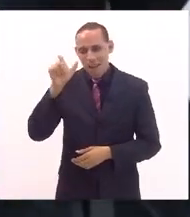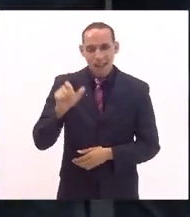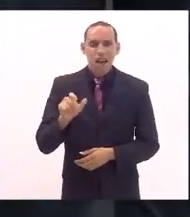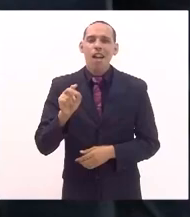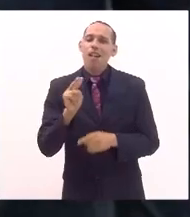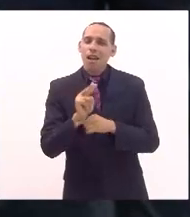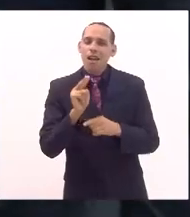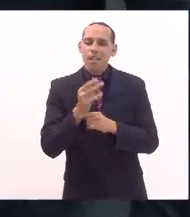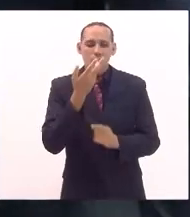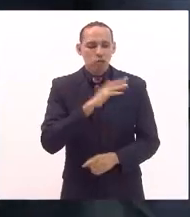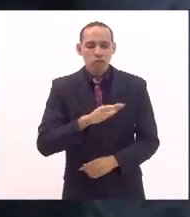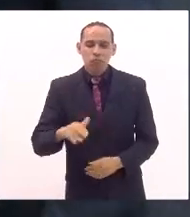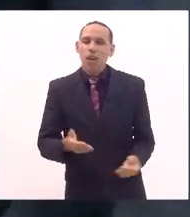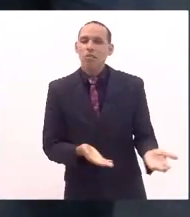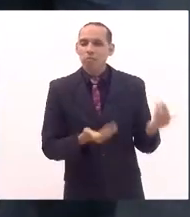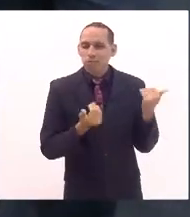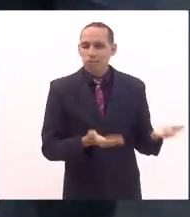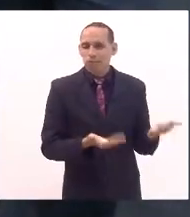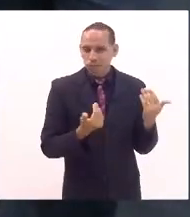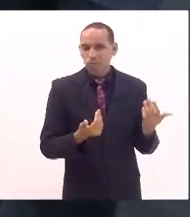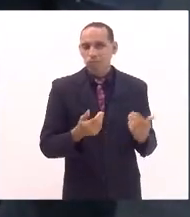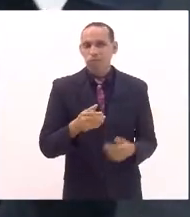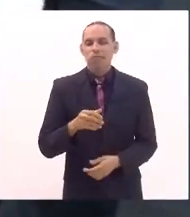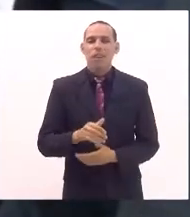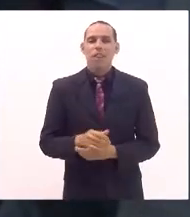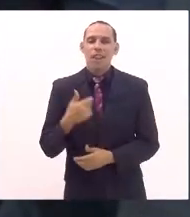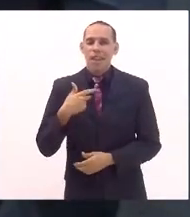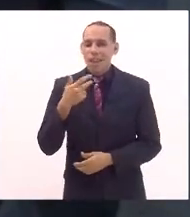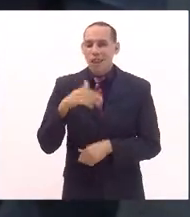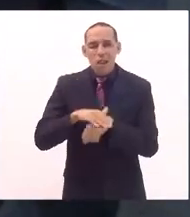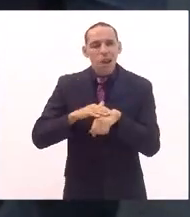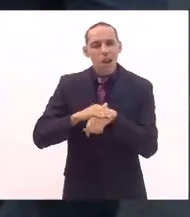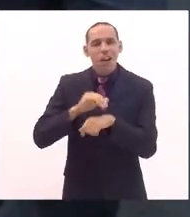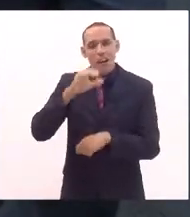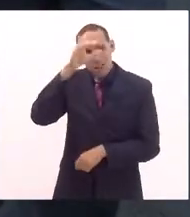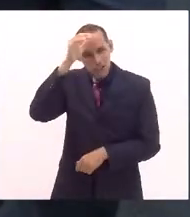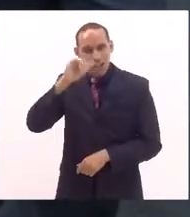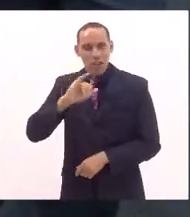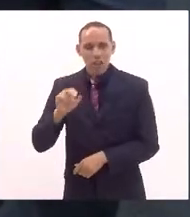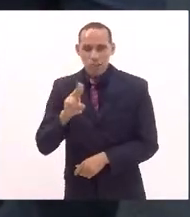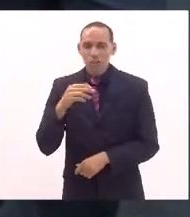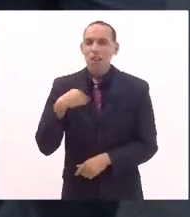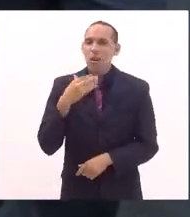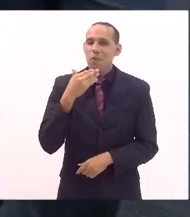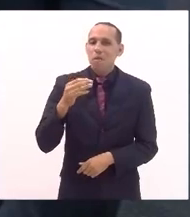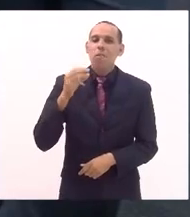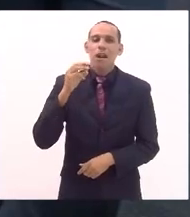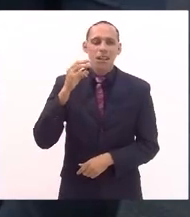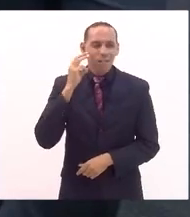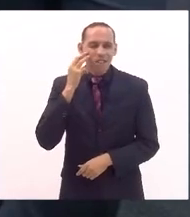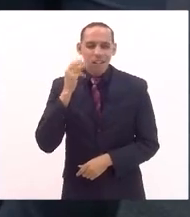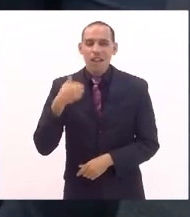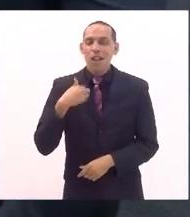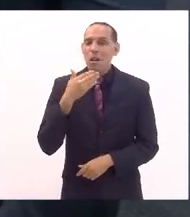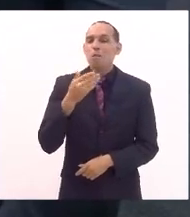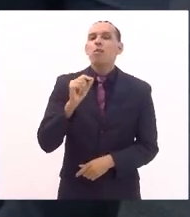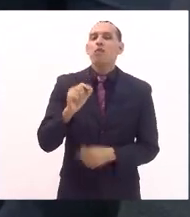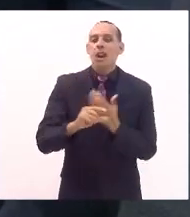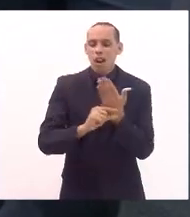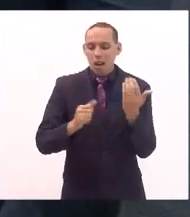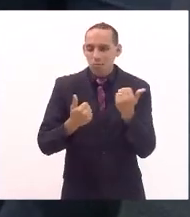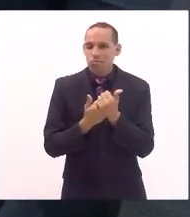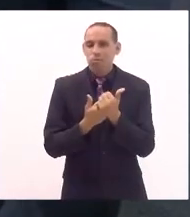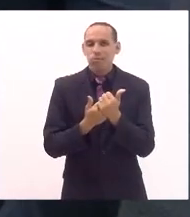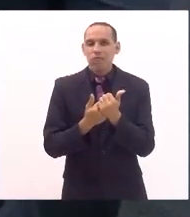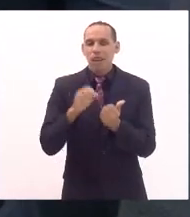das crianças e dos adolescentes desse estado eu falei com a tia Ju viu waldeck que eu peço com autoria eu frase é uma parceira